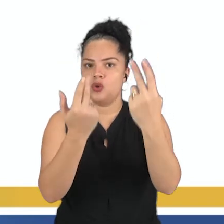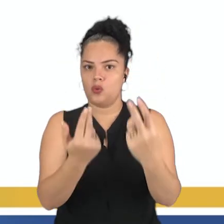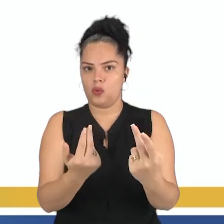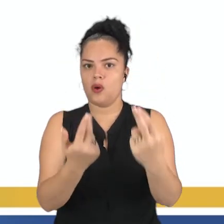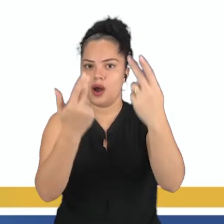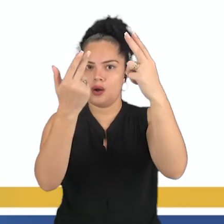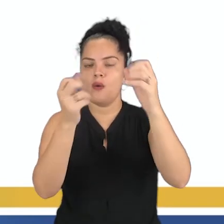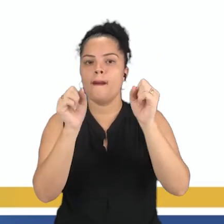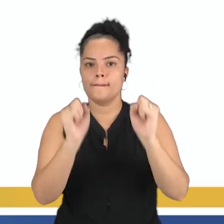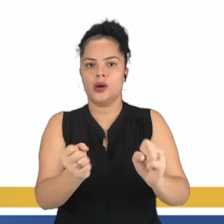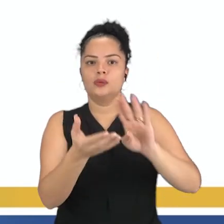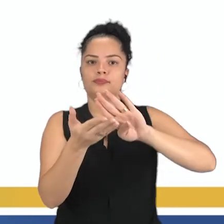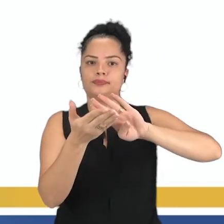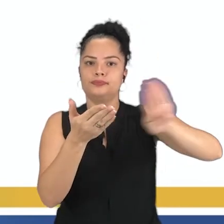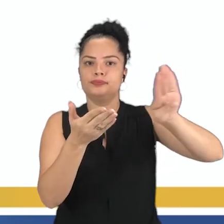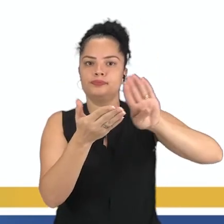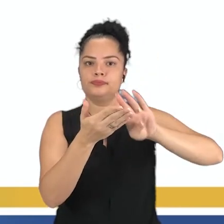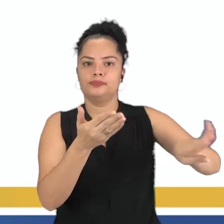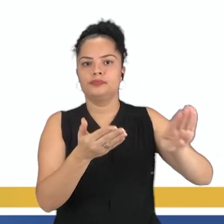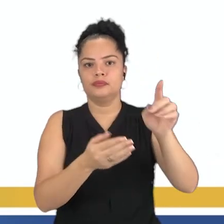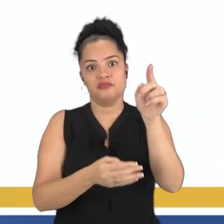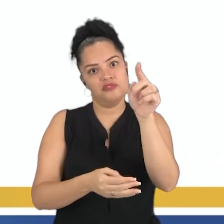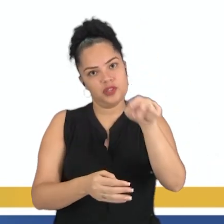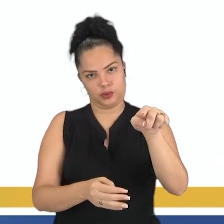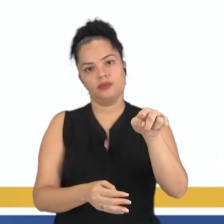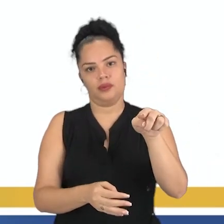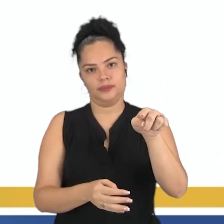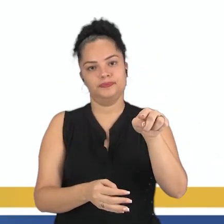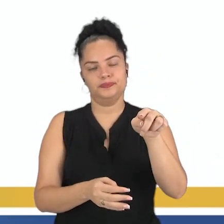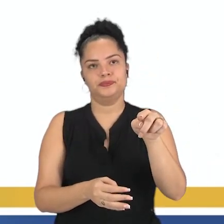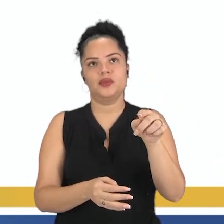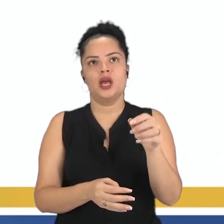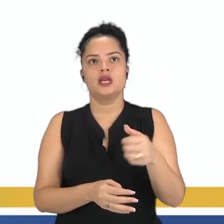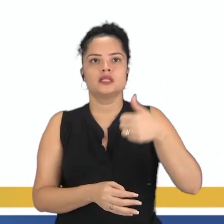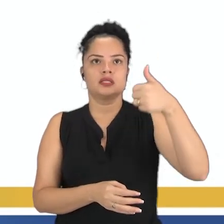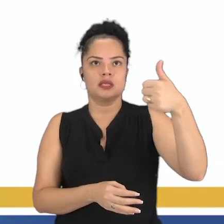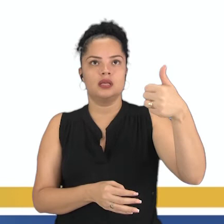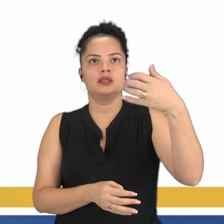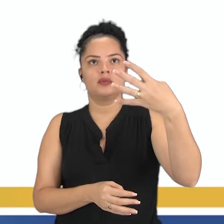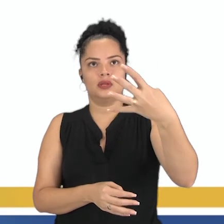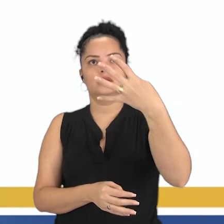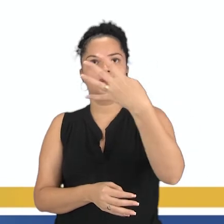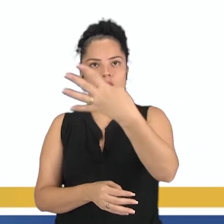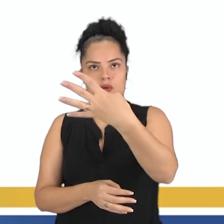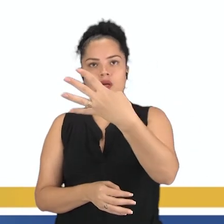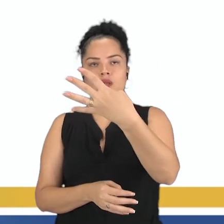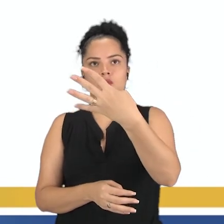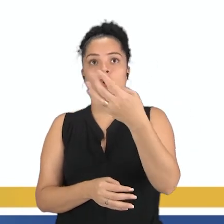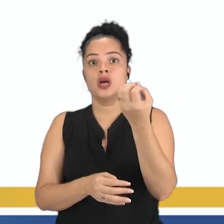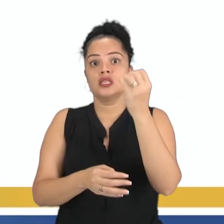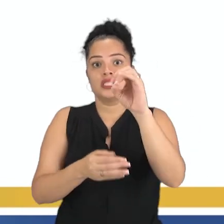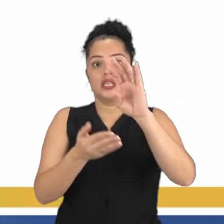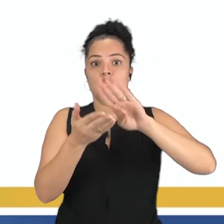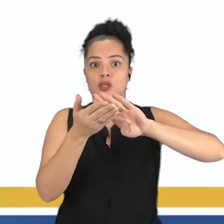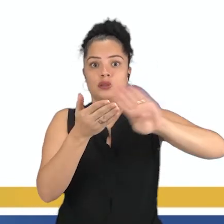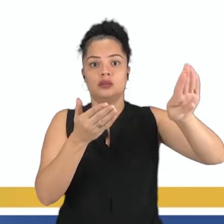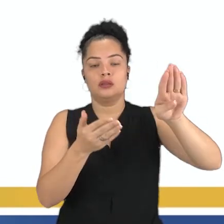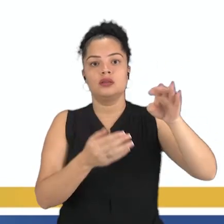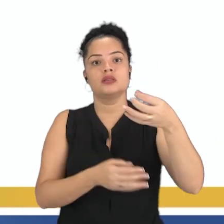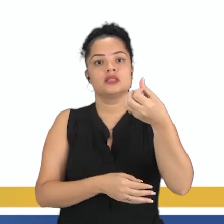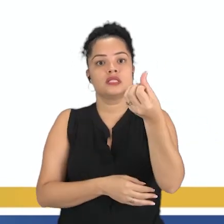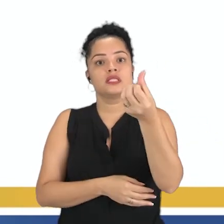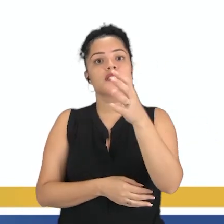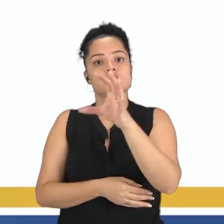simplesmente eliminar essas vírgulas. Então, se eu eliminar a vírgula aqui, fica 144. Se eu eliminar a vírgula aqui, fica